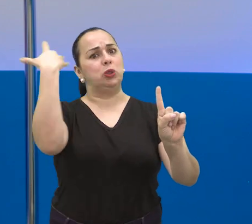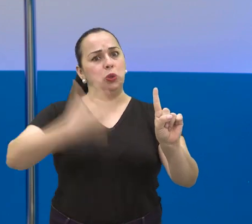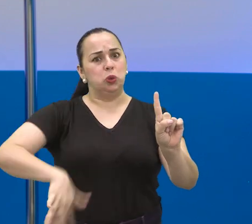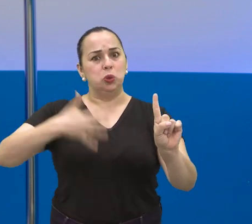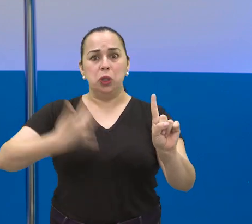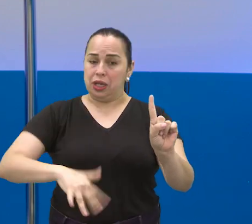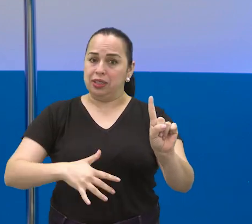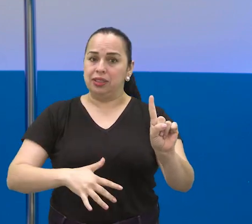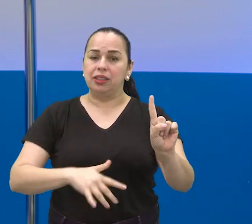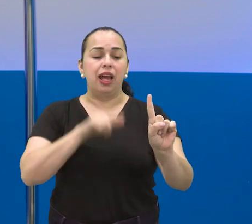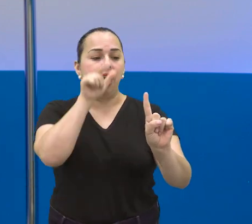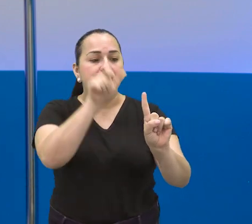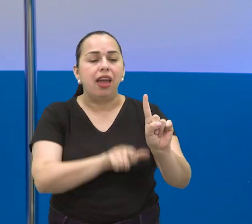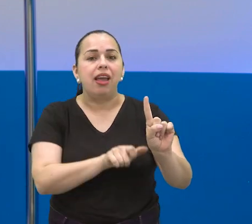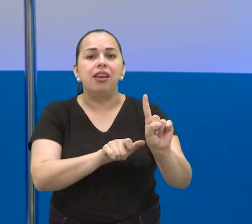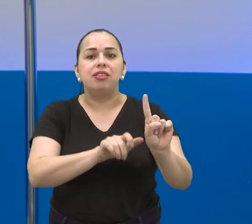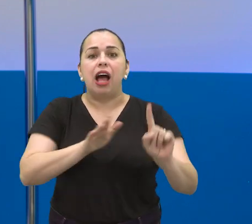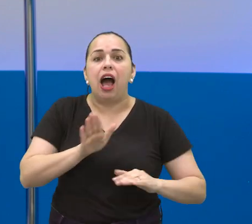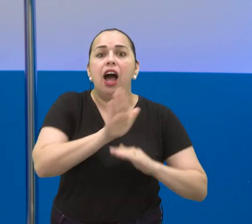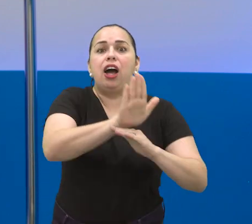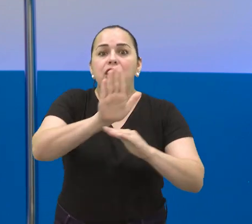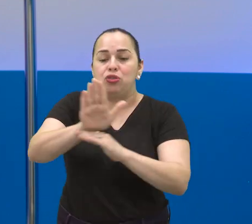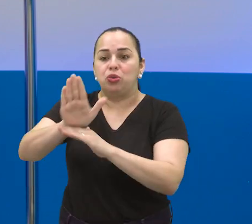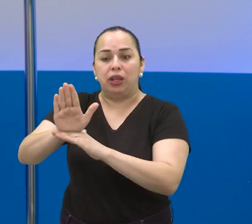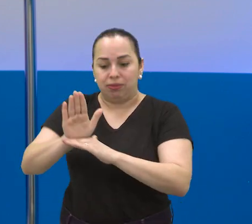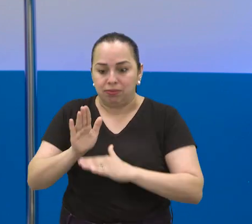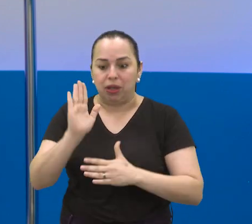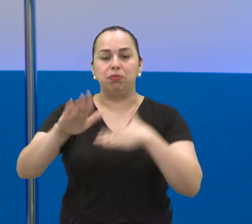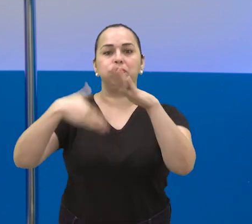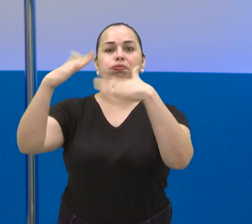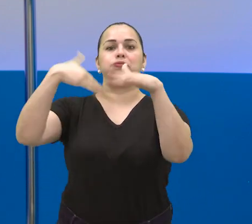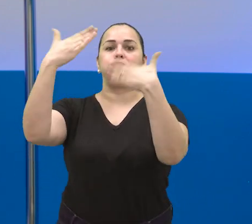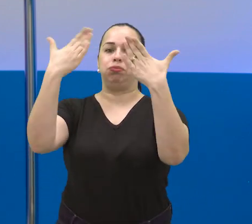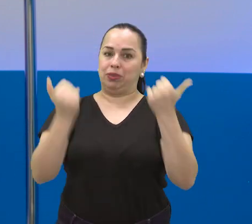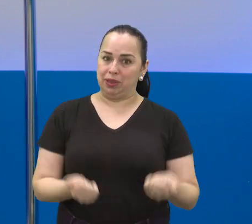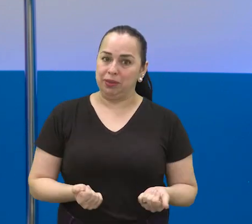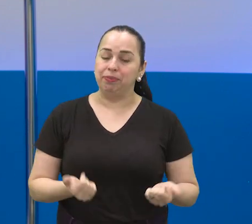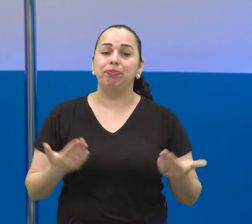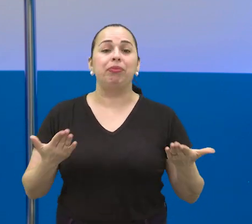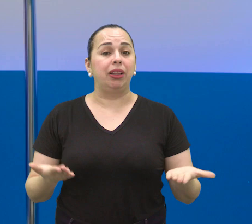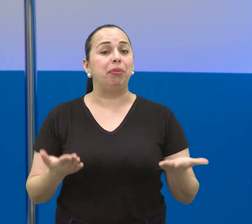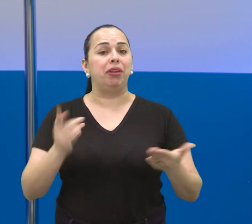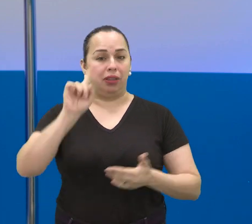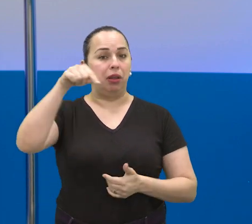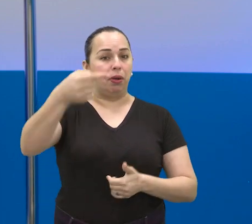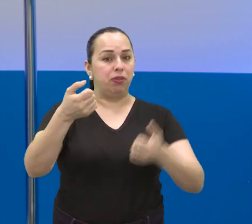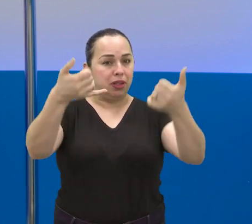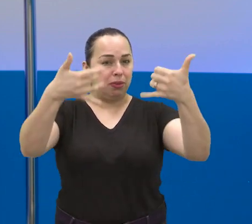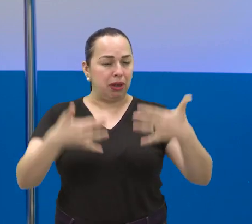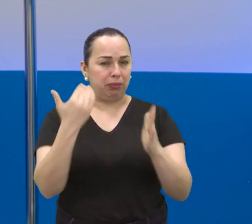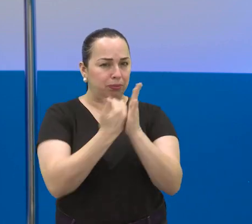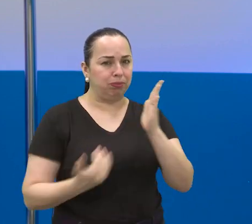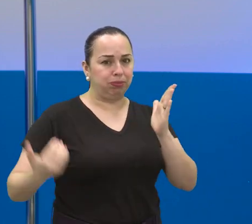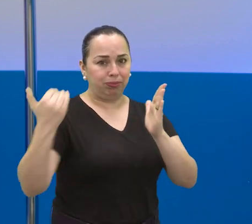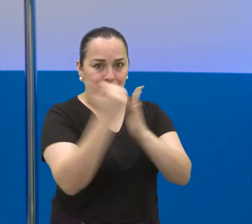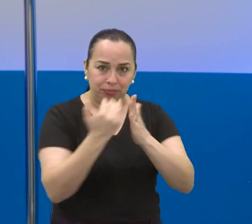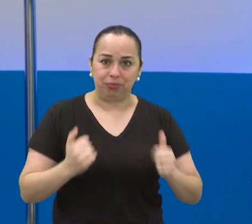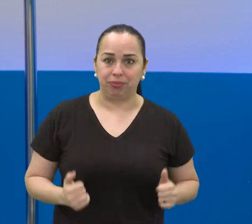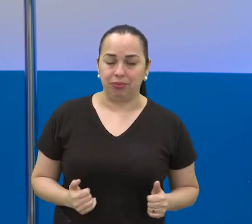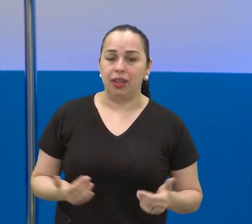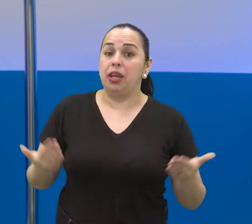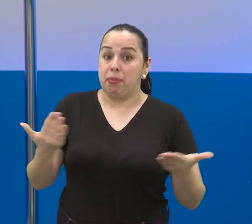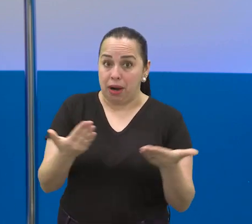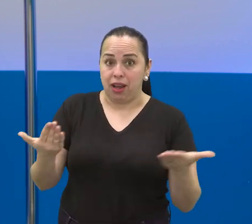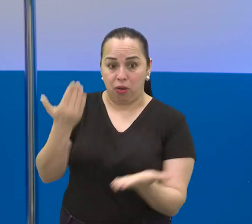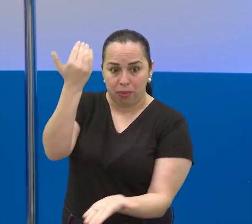valorizar esses profissionais que são a base para o desenvolvimento de uma nação. Daqui a pouquinho a gente conversa mais sobre esse